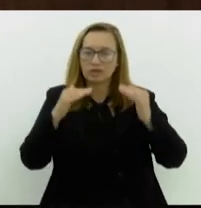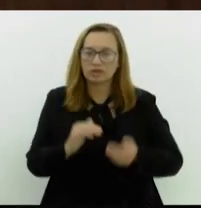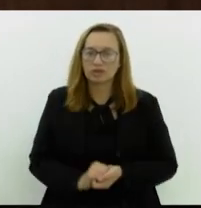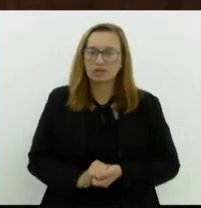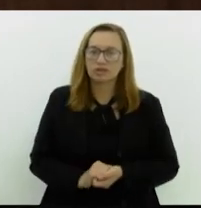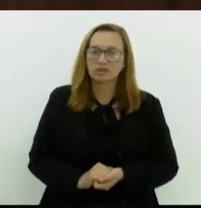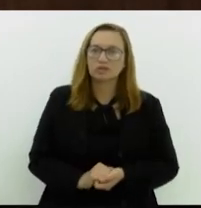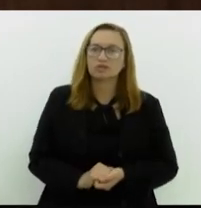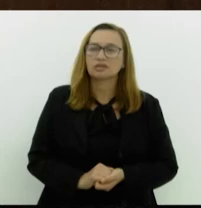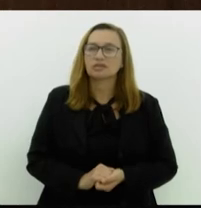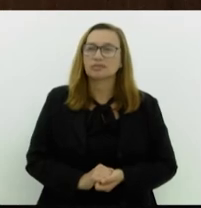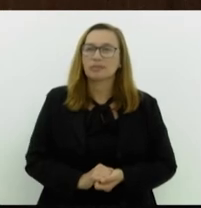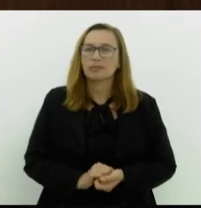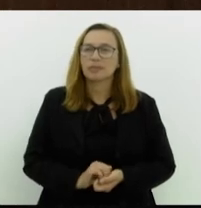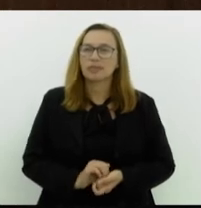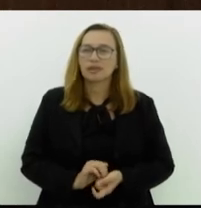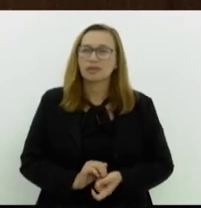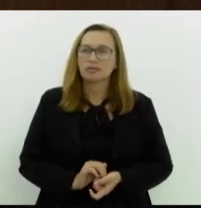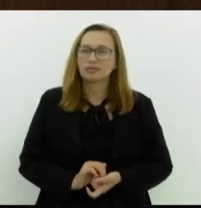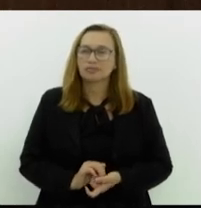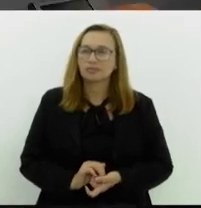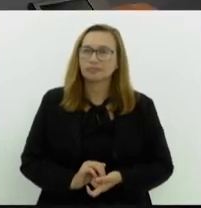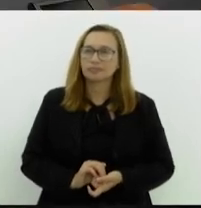favorável a essa iniciativa.